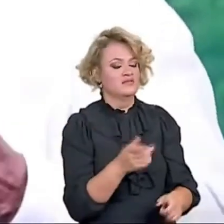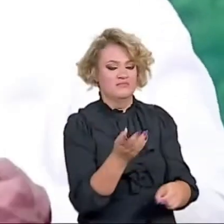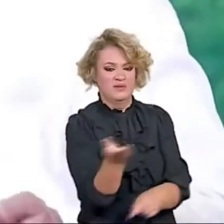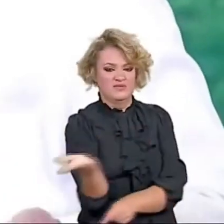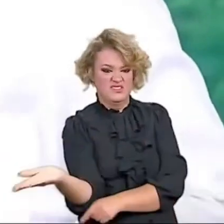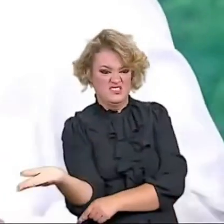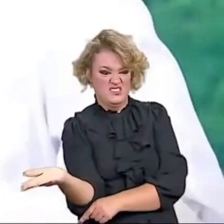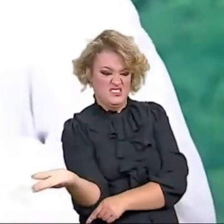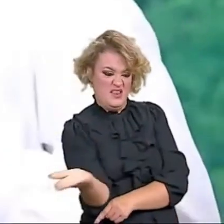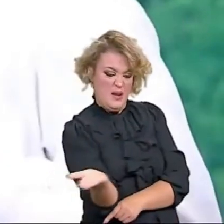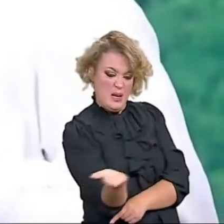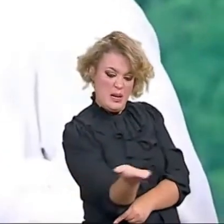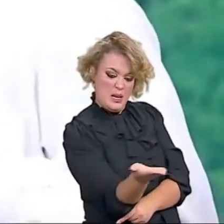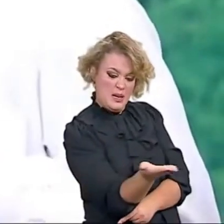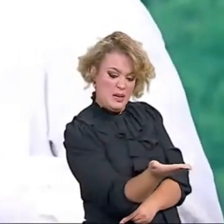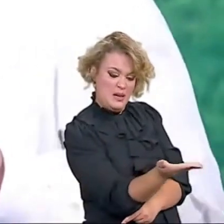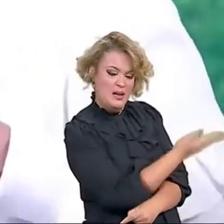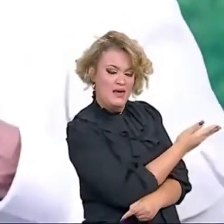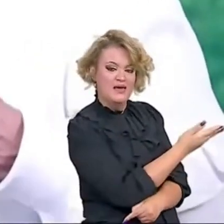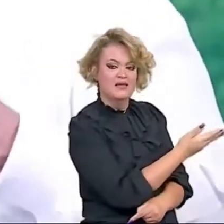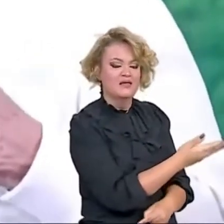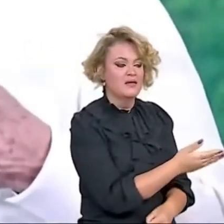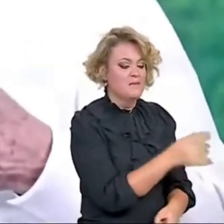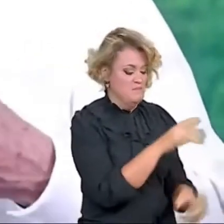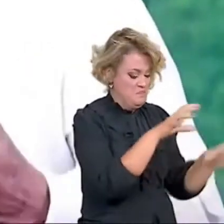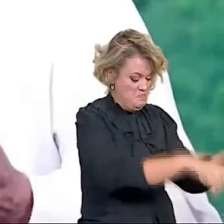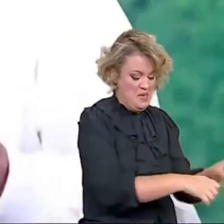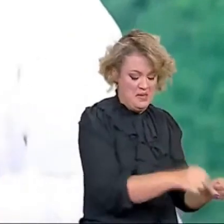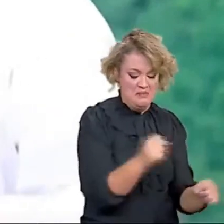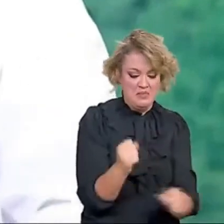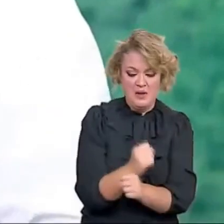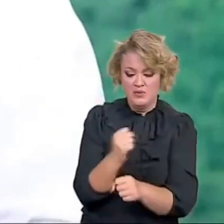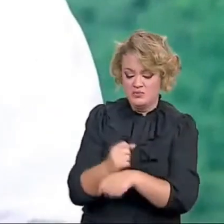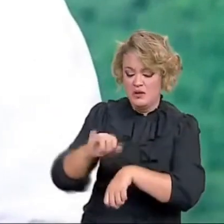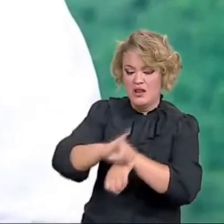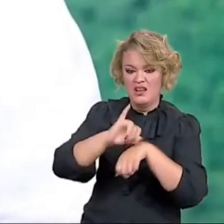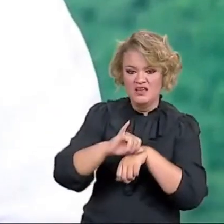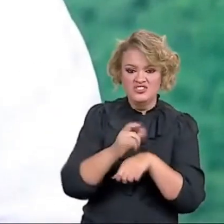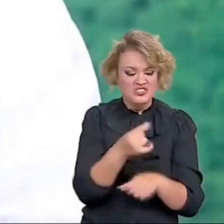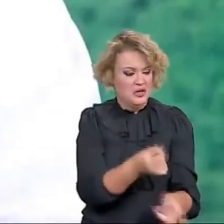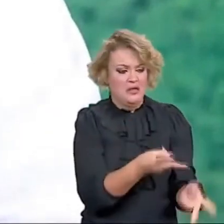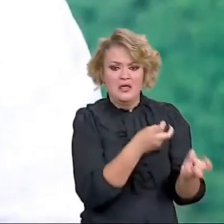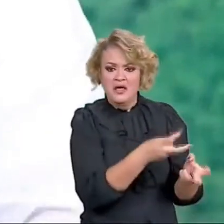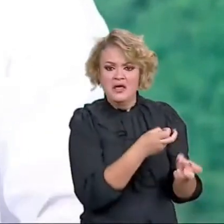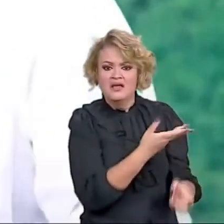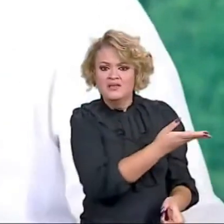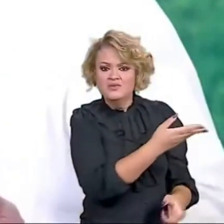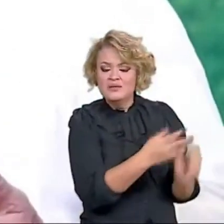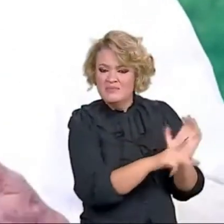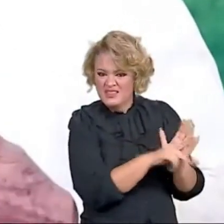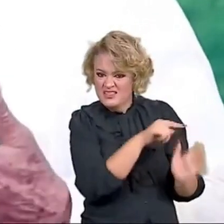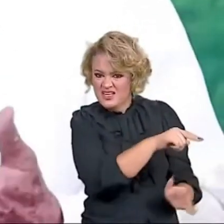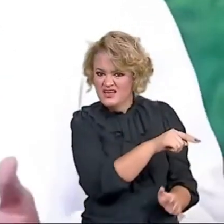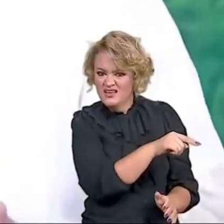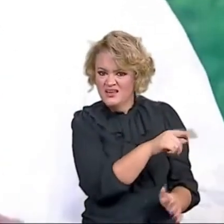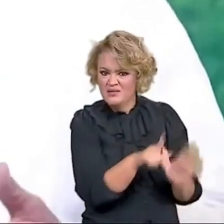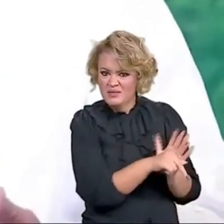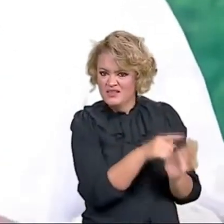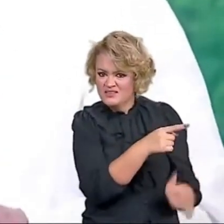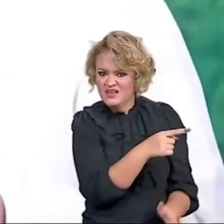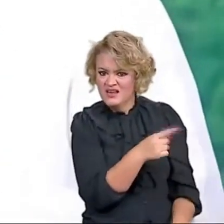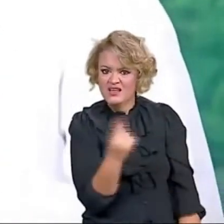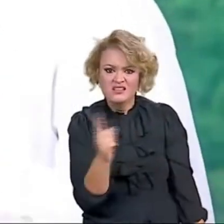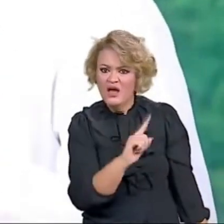marca dessa, derruba uma árvore daquela para ele. Para ele ganhar dinheiro às custas de uma coisa que não é dele. E vai jogando